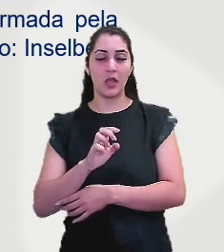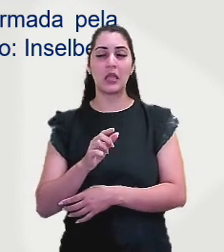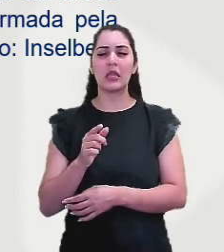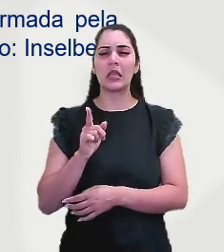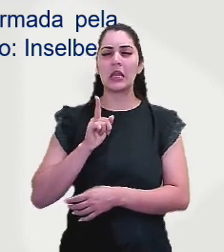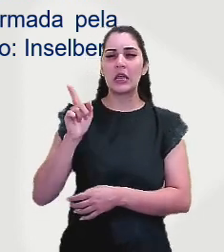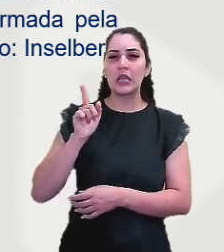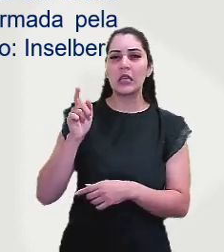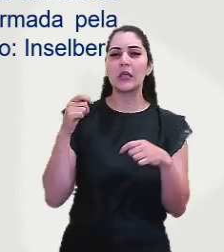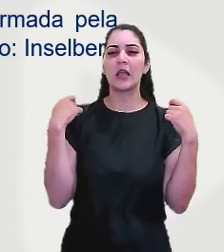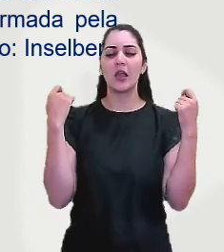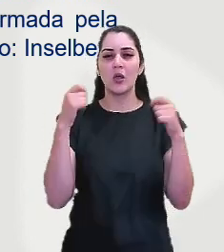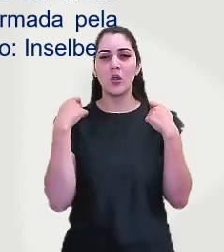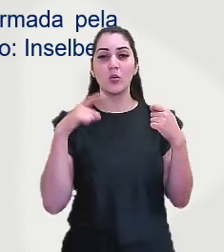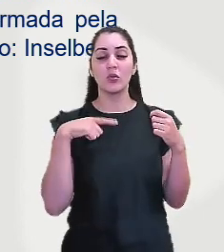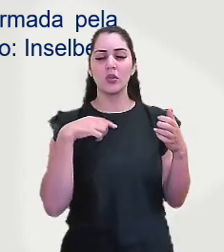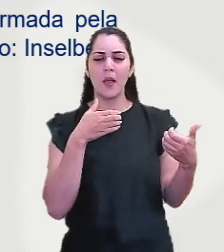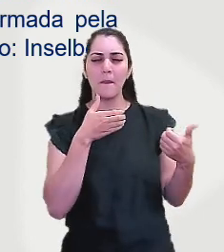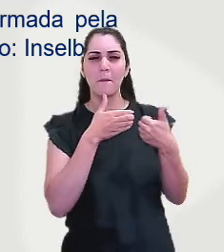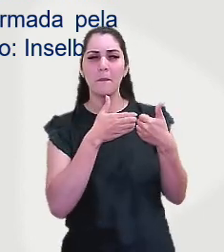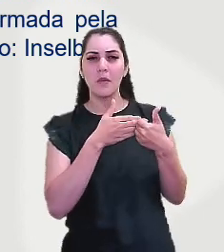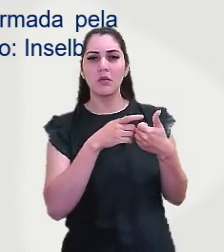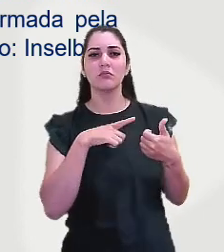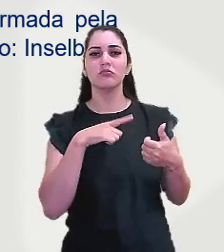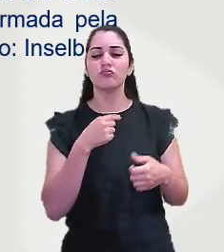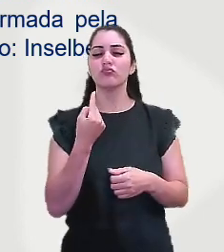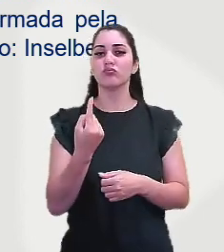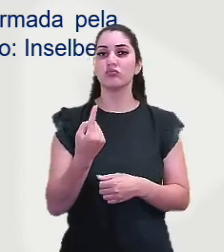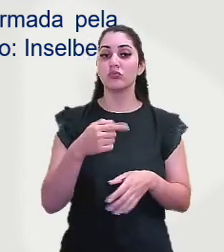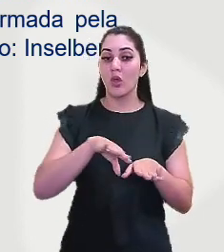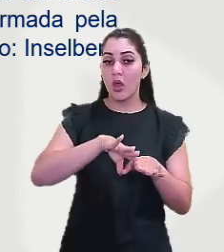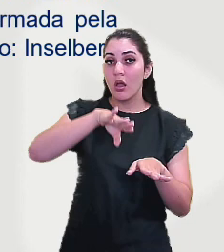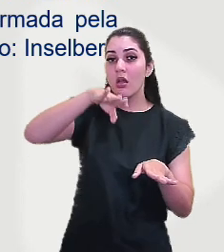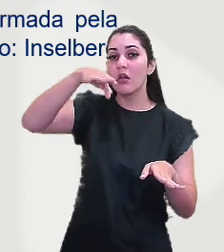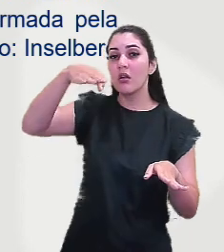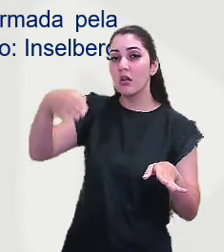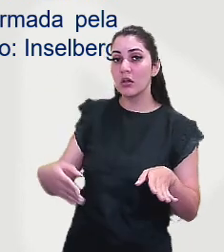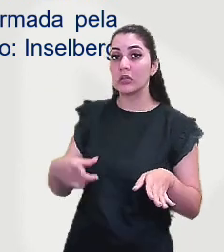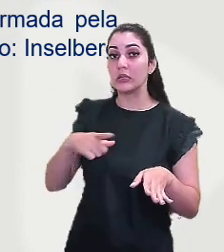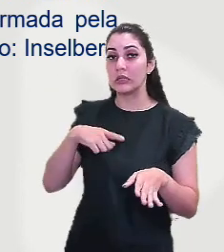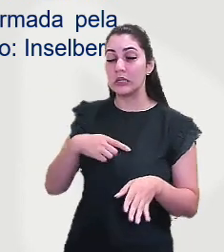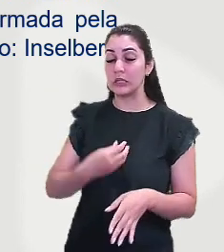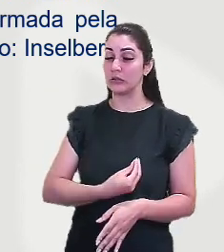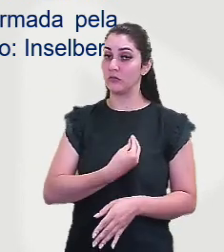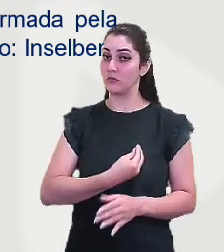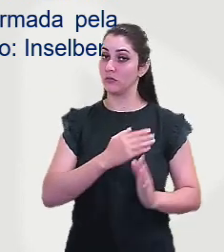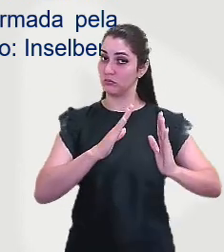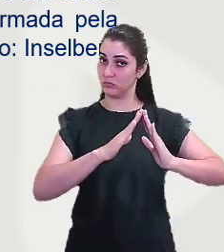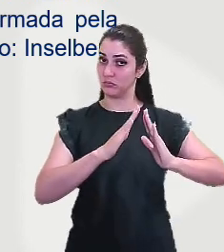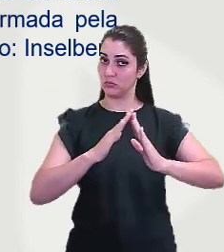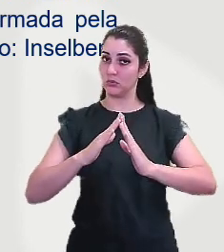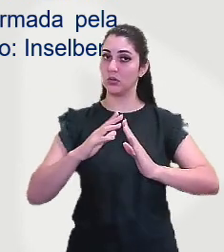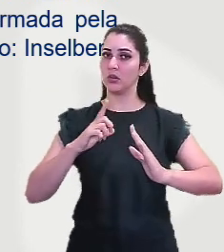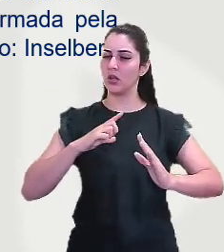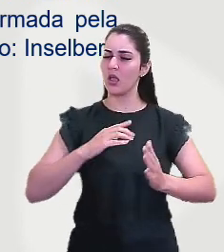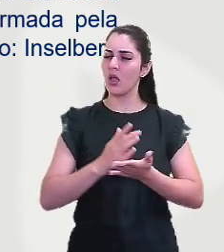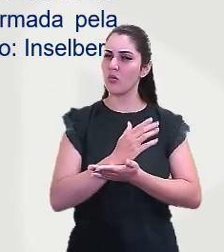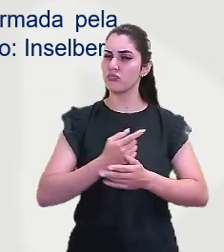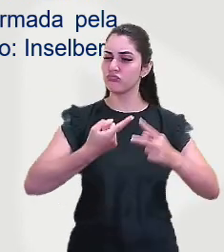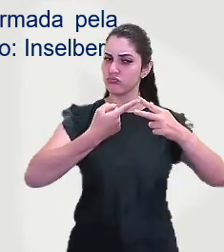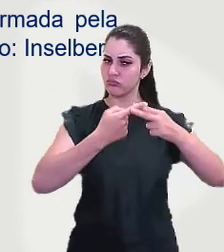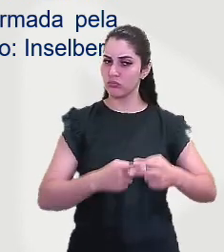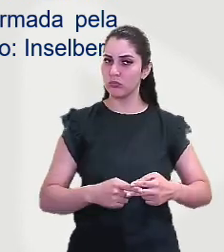área bastante alta também, que até é habitada, né, por conta de ser uma rocha muito firme, até construções foram feitas em